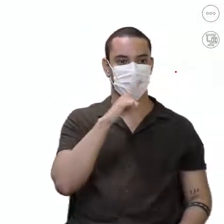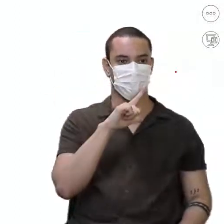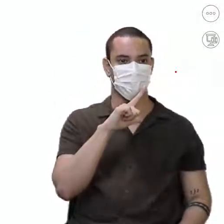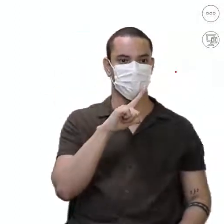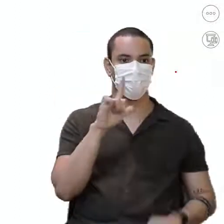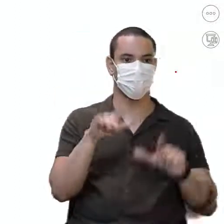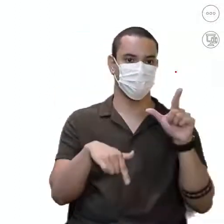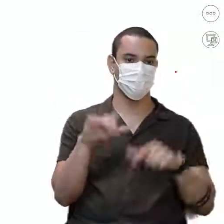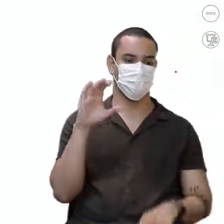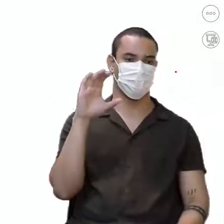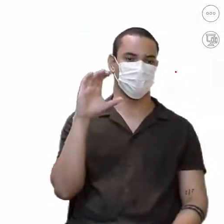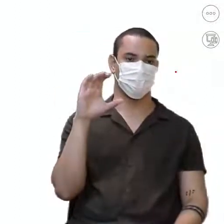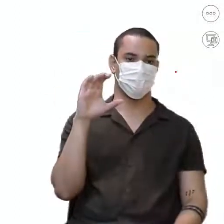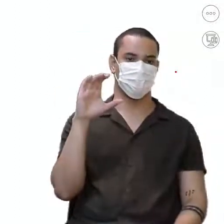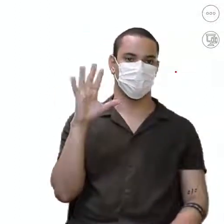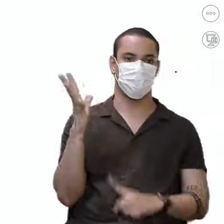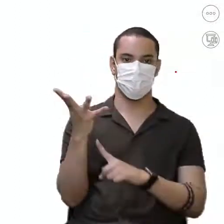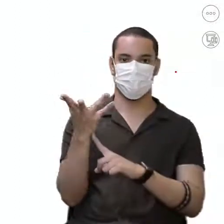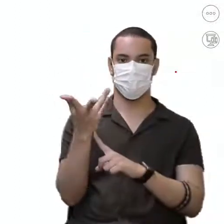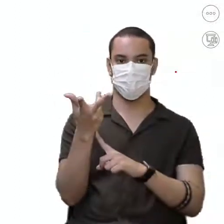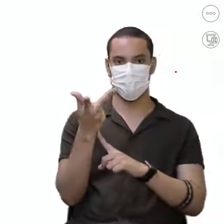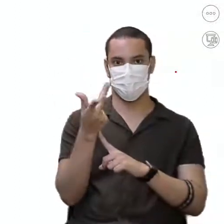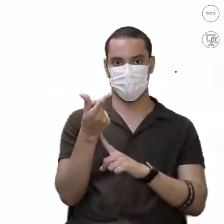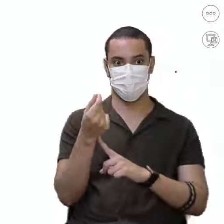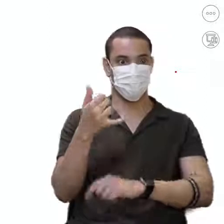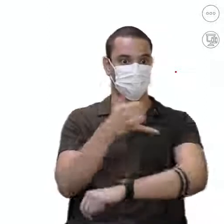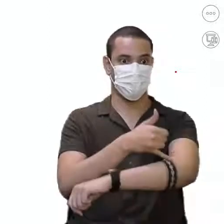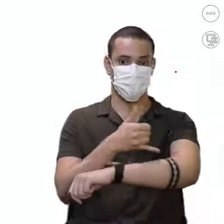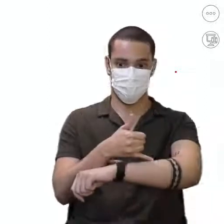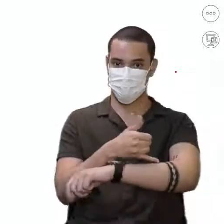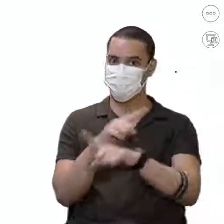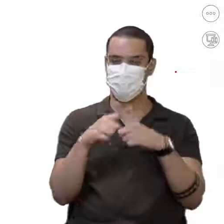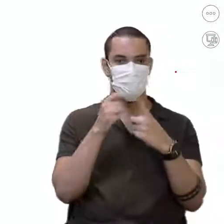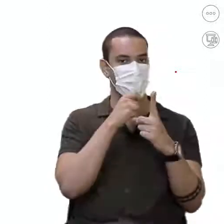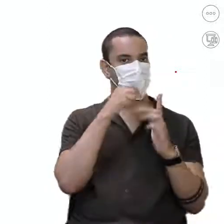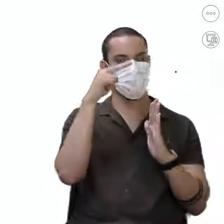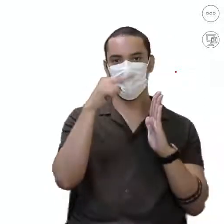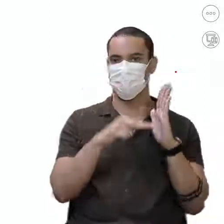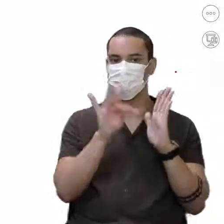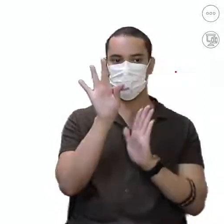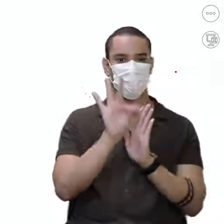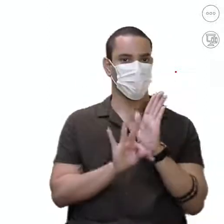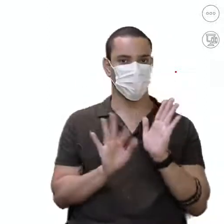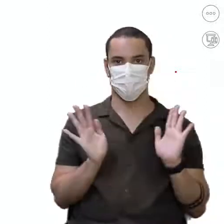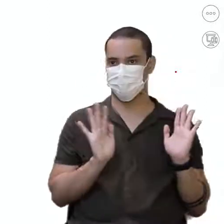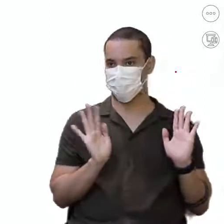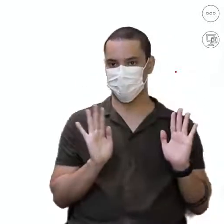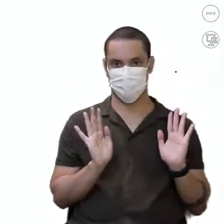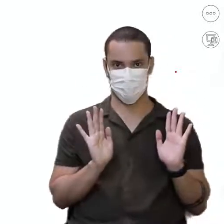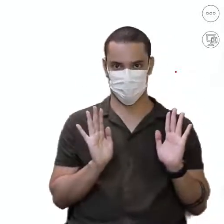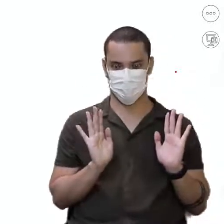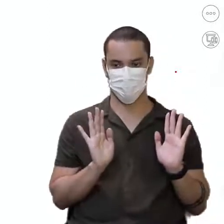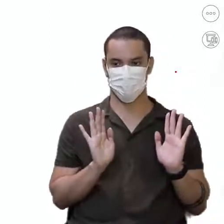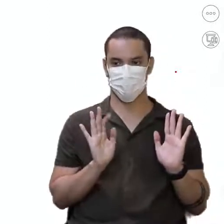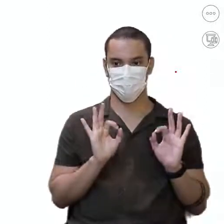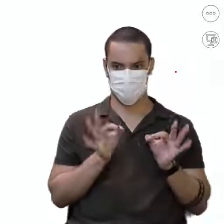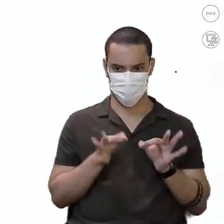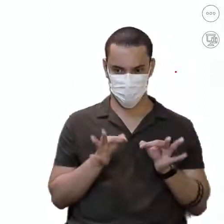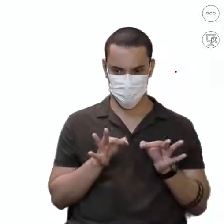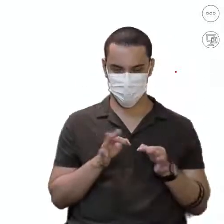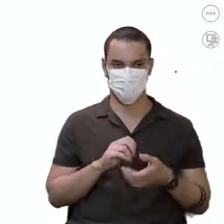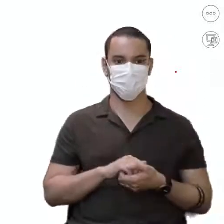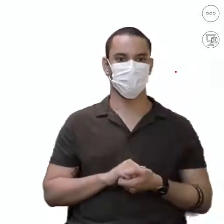marcaria a letra C, a arte da tatuagem. Eu nem li o texto. Eu vou na C, a arte da tatuagem.